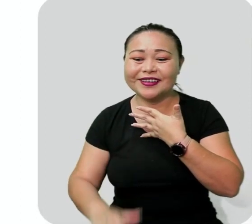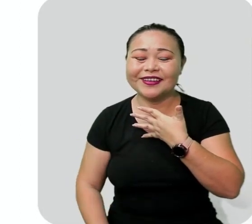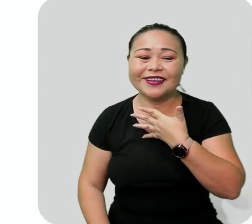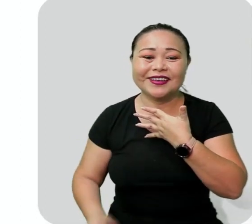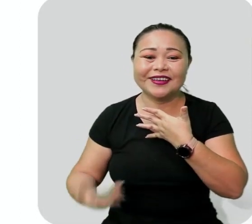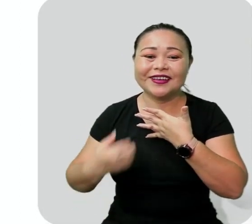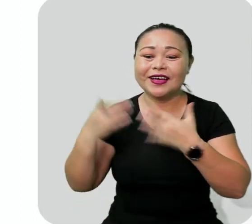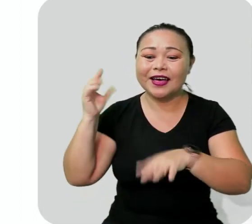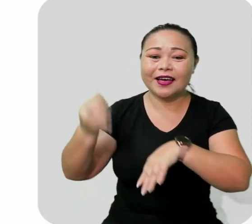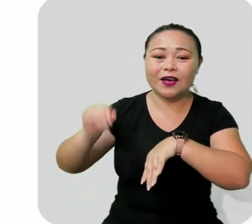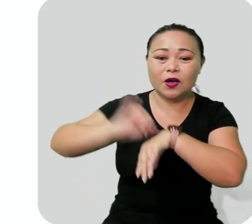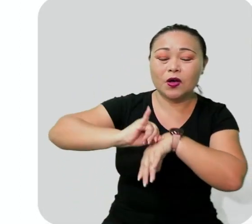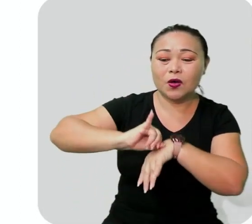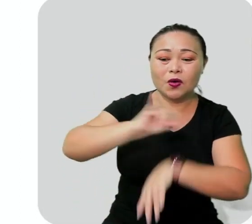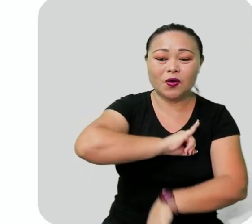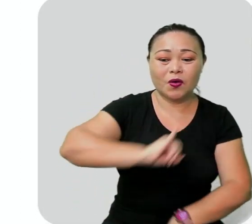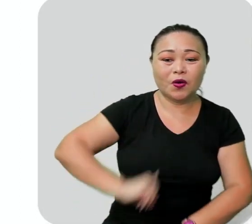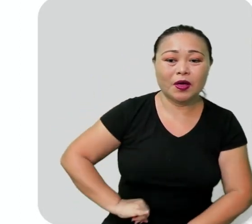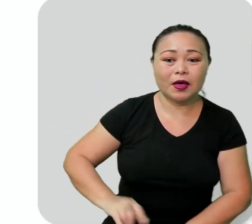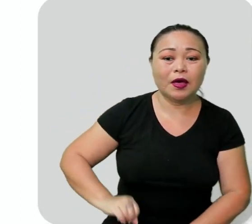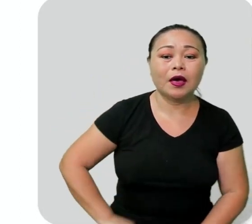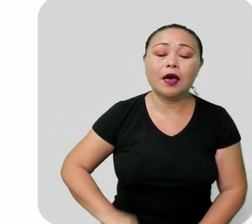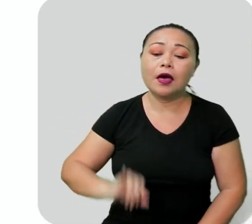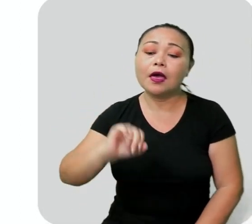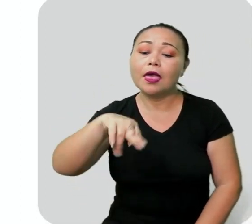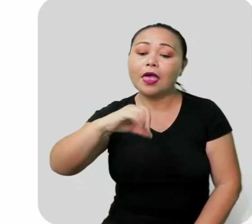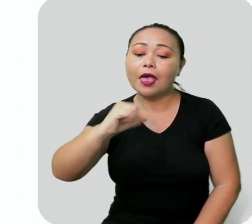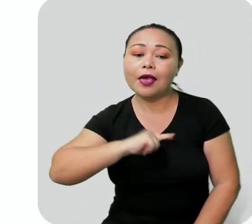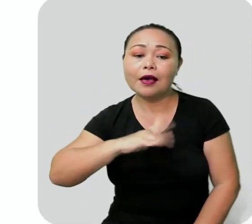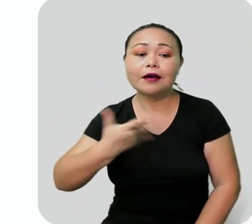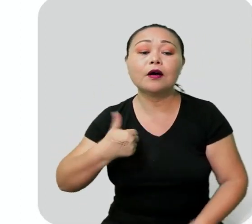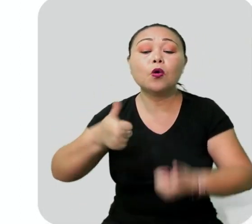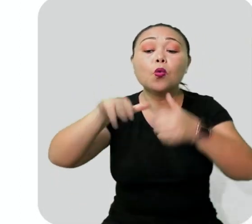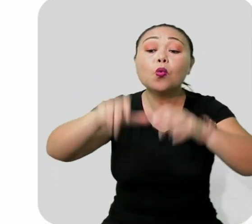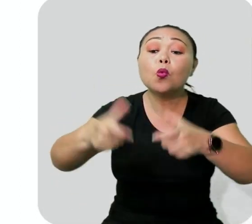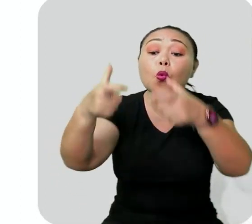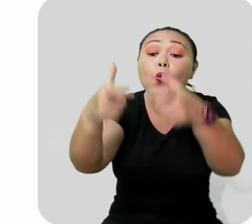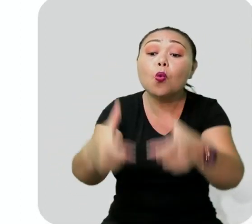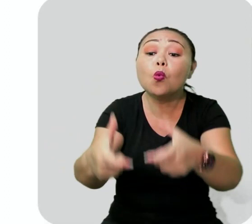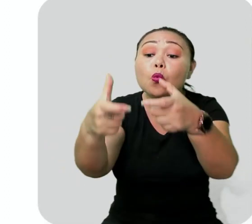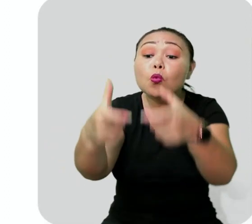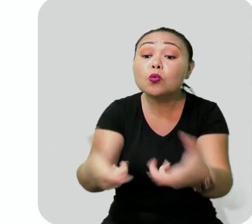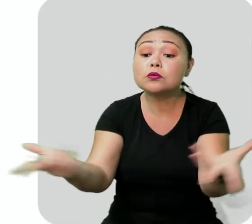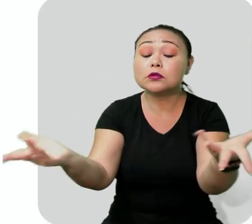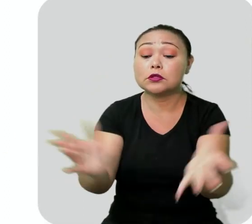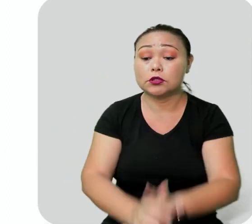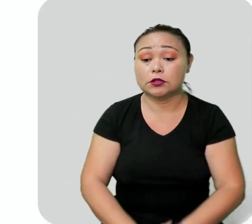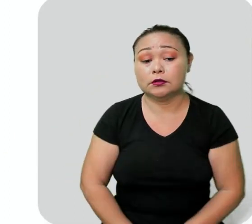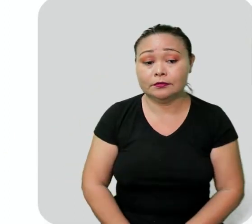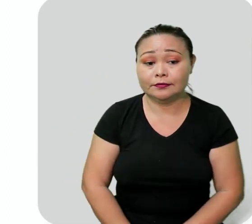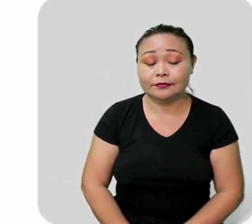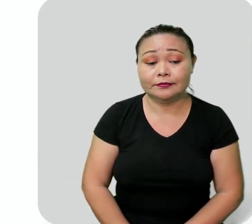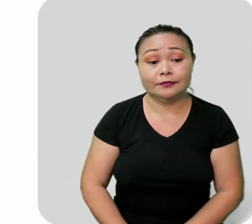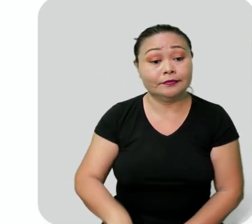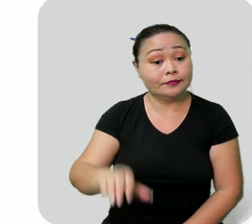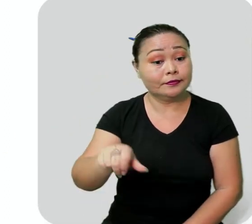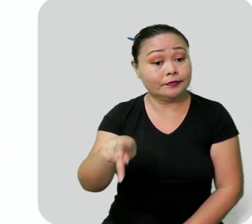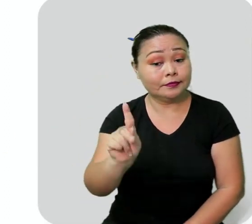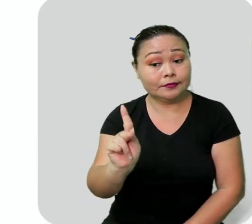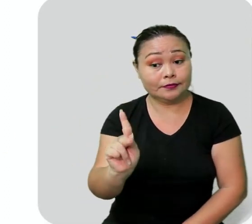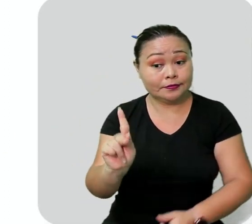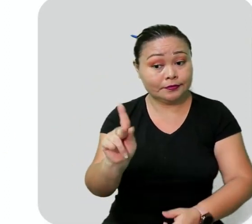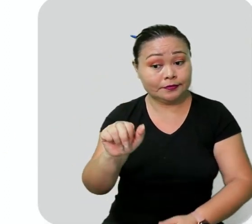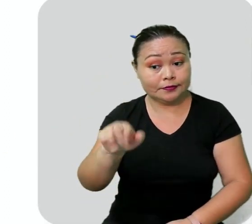A capital do Império Inca estava estabelecido aonde? A.